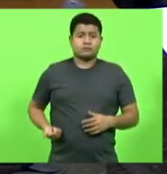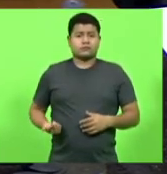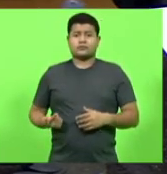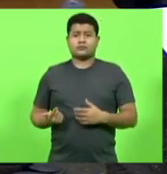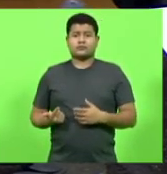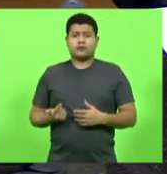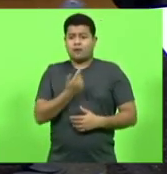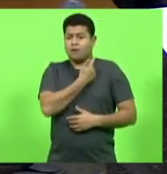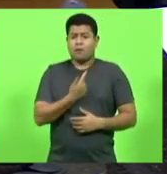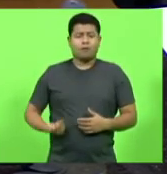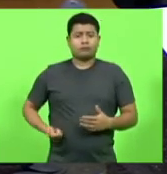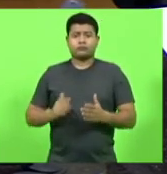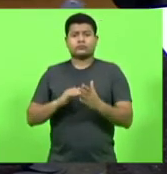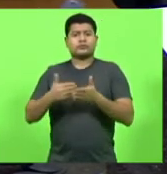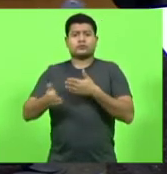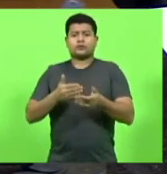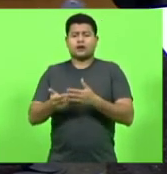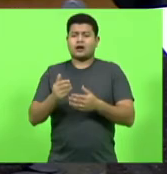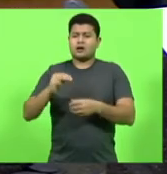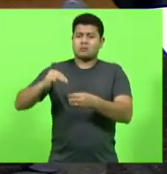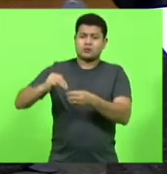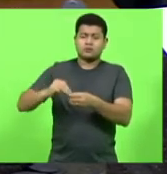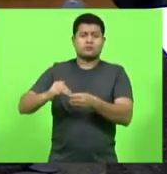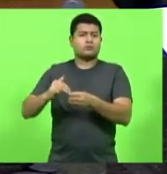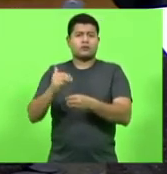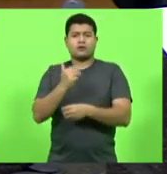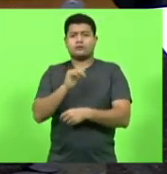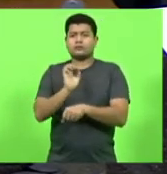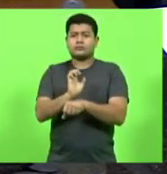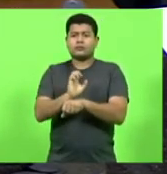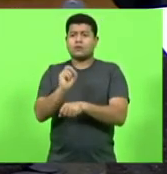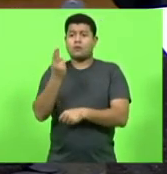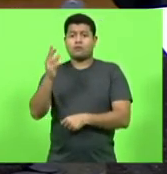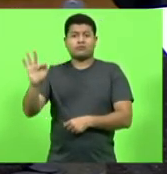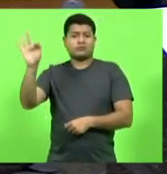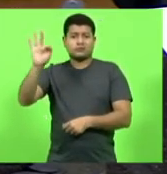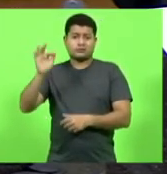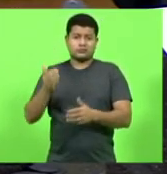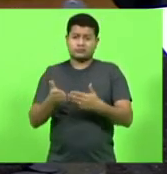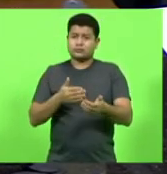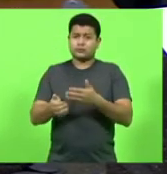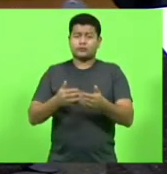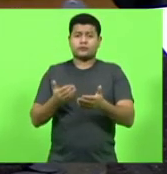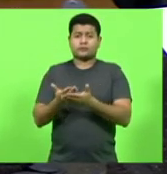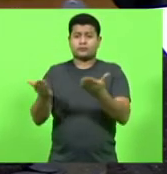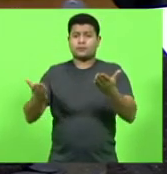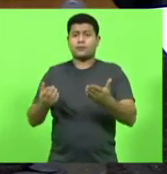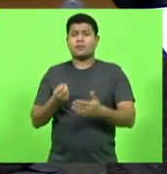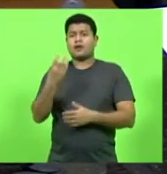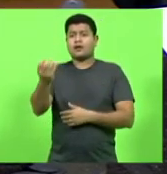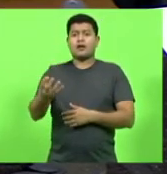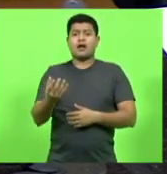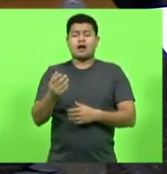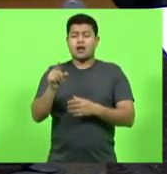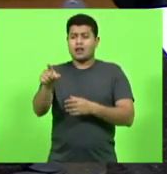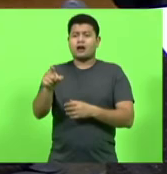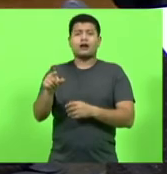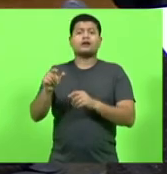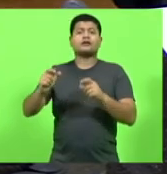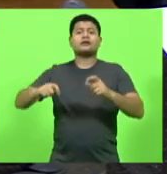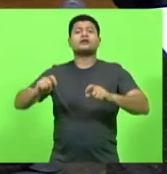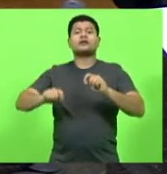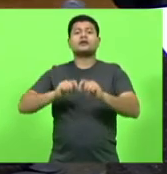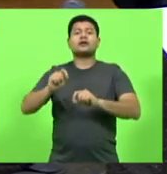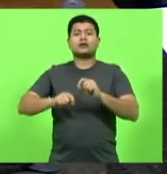federal recursos estaduais? Ali quem que passa? Passa todos, mas com grande frequência os nossos catarinenses. É ali que